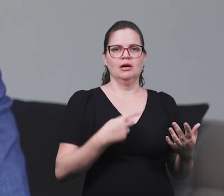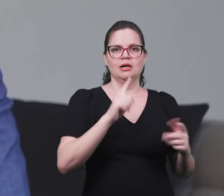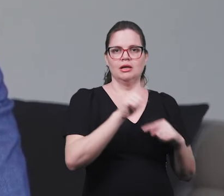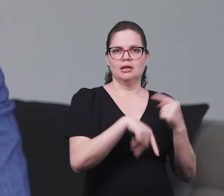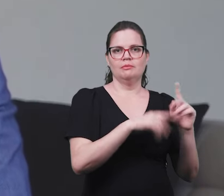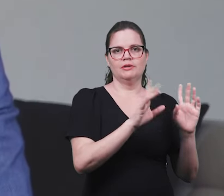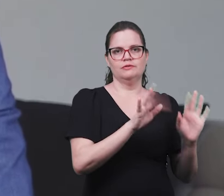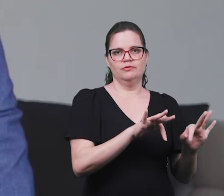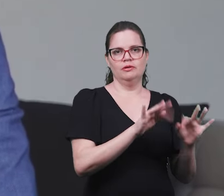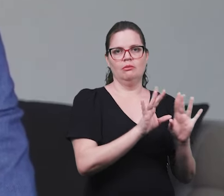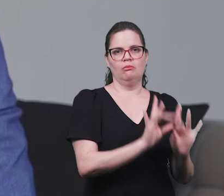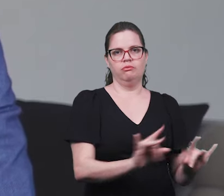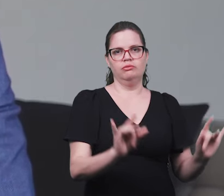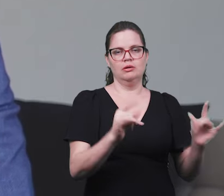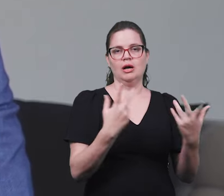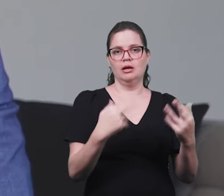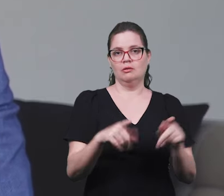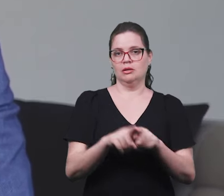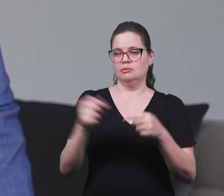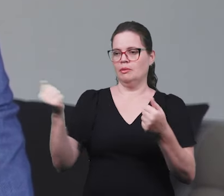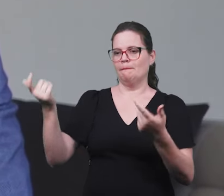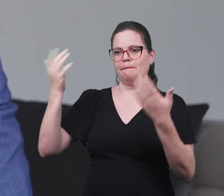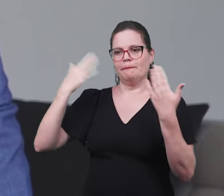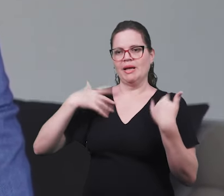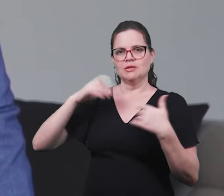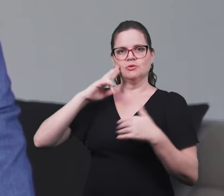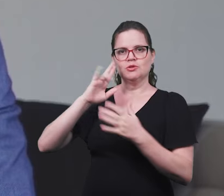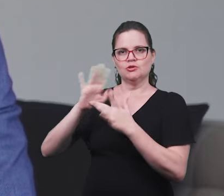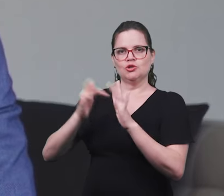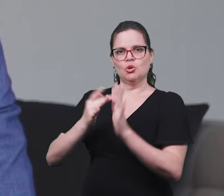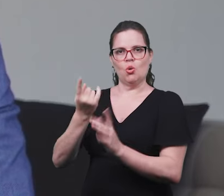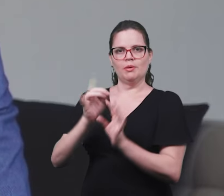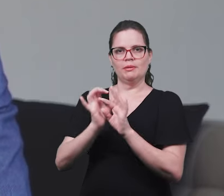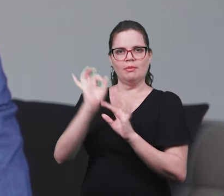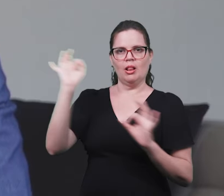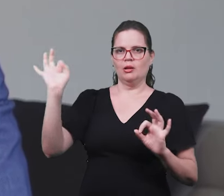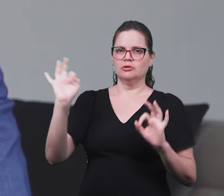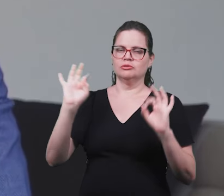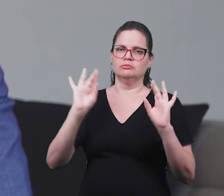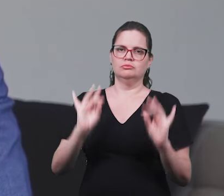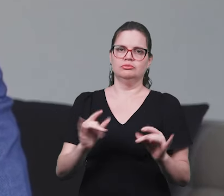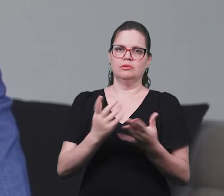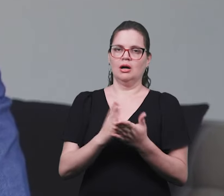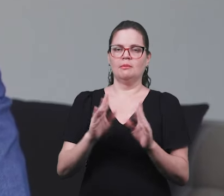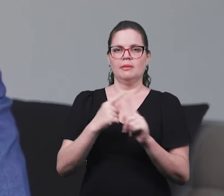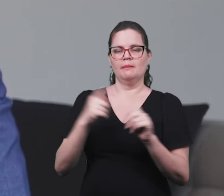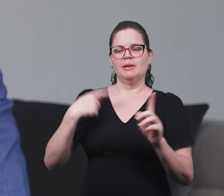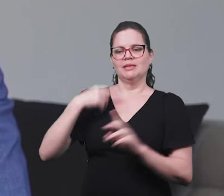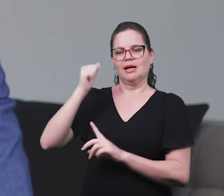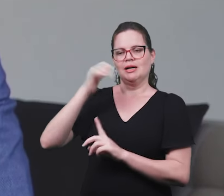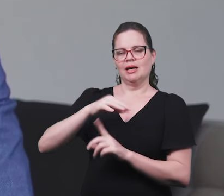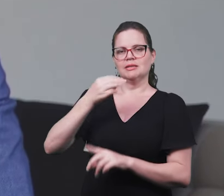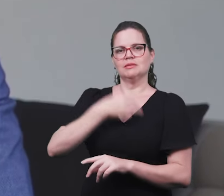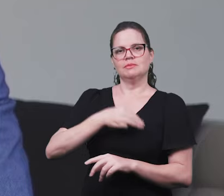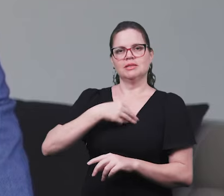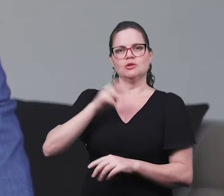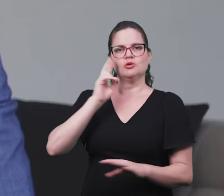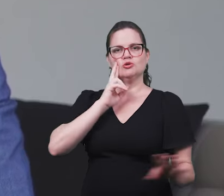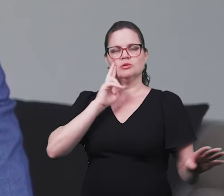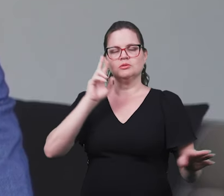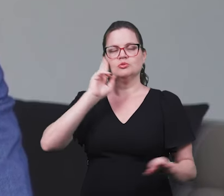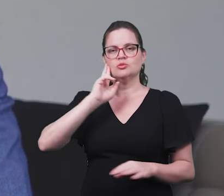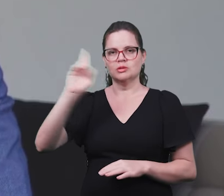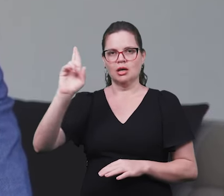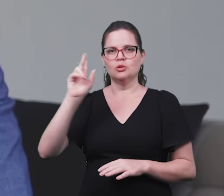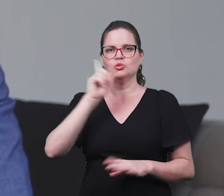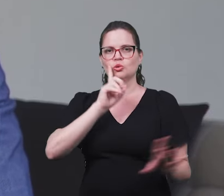convite mais à frente, mas glorificamos ao Senhor por essa graça e por essa misericórdia que nós sempre encontramos na presença do Senhor, Amém. não pelos